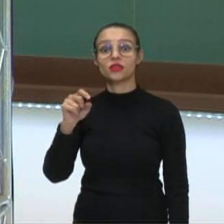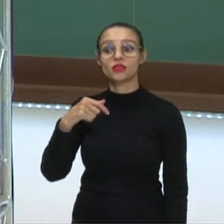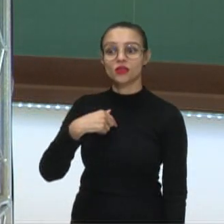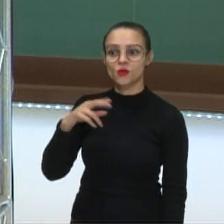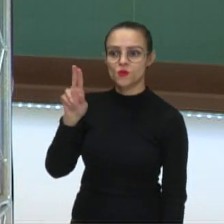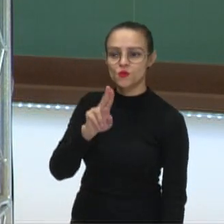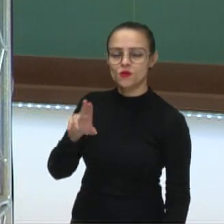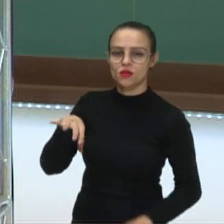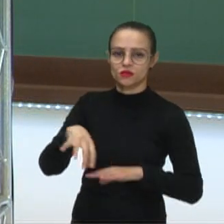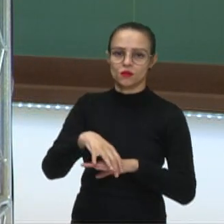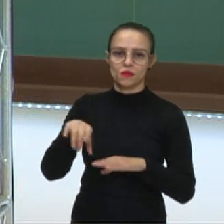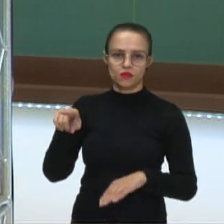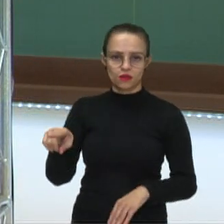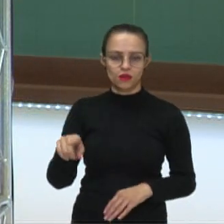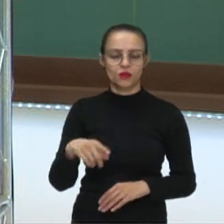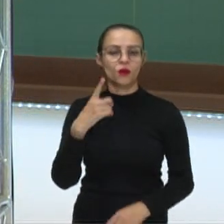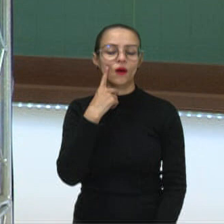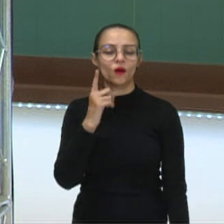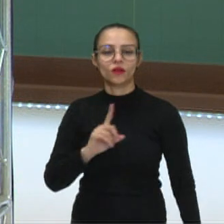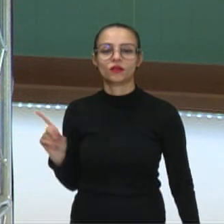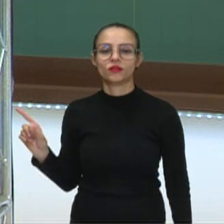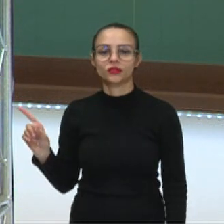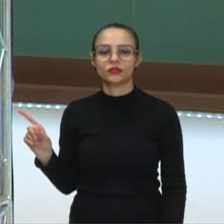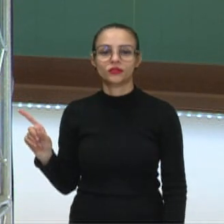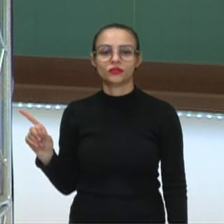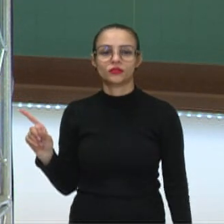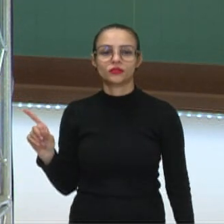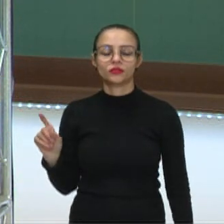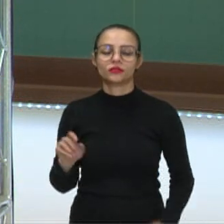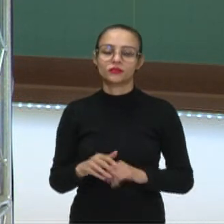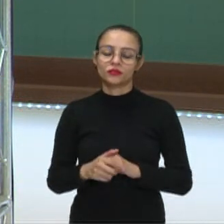no subjuntivo, olha a ideia que eu estou passando.